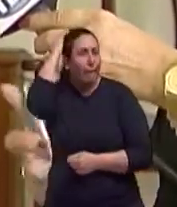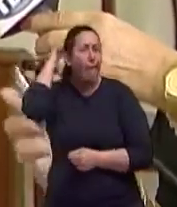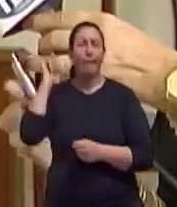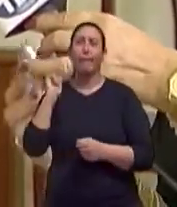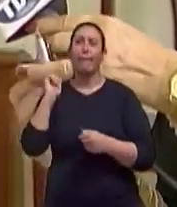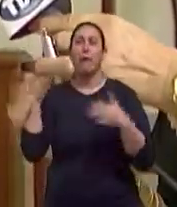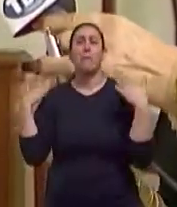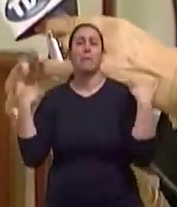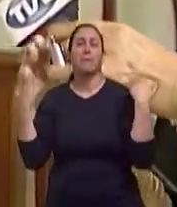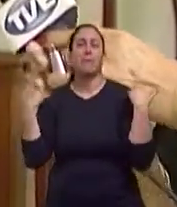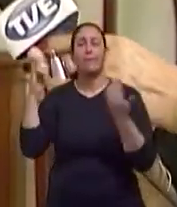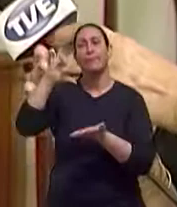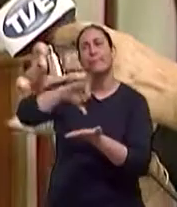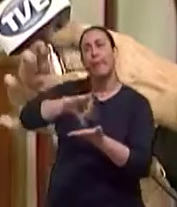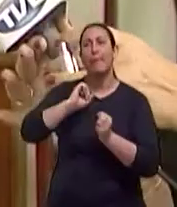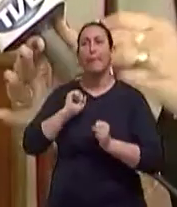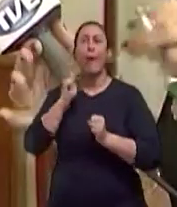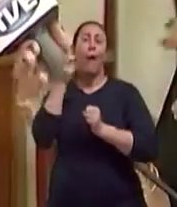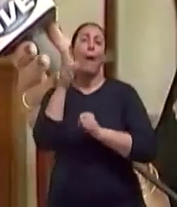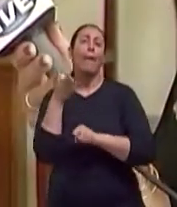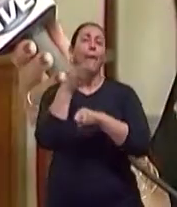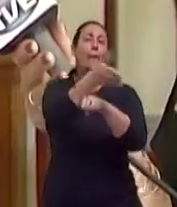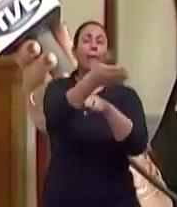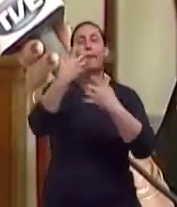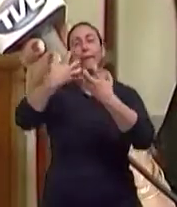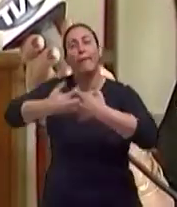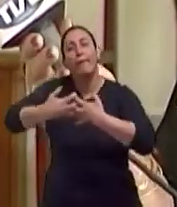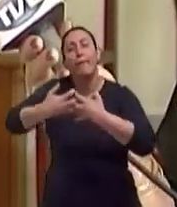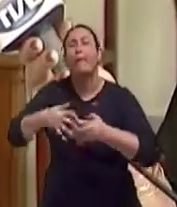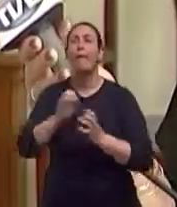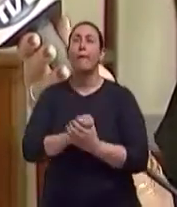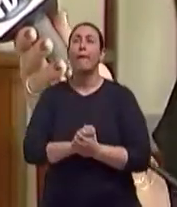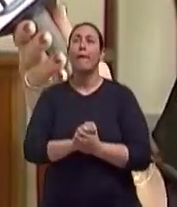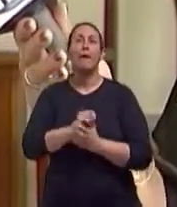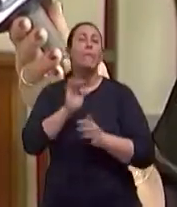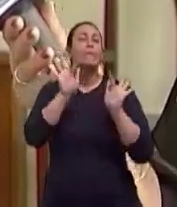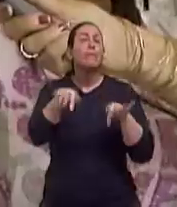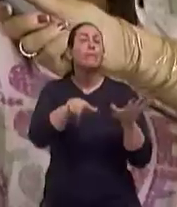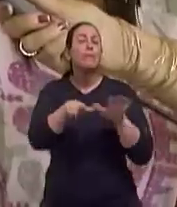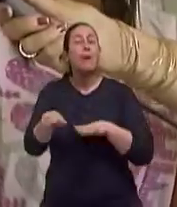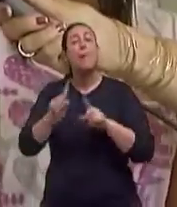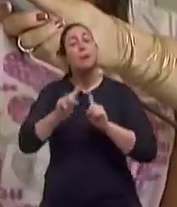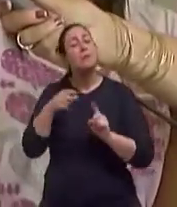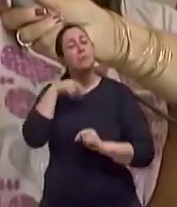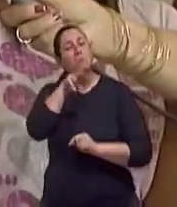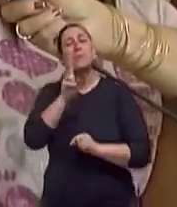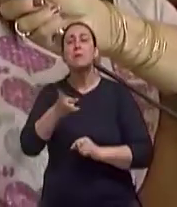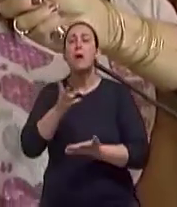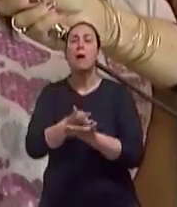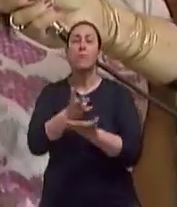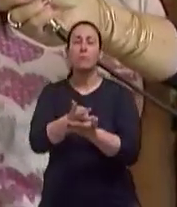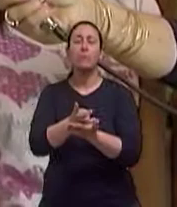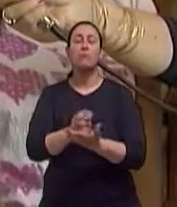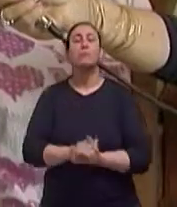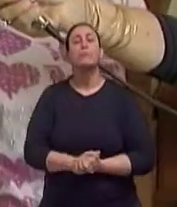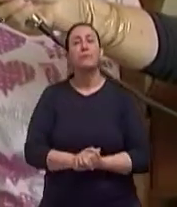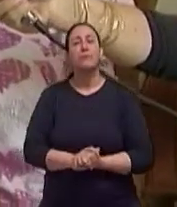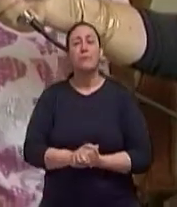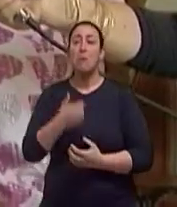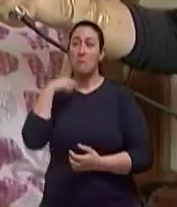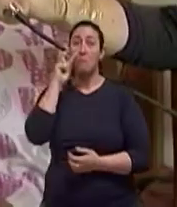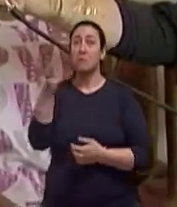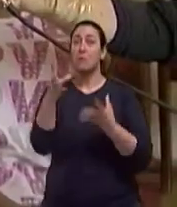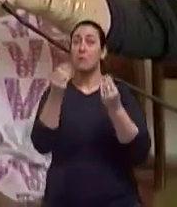pelo centro ou indo visitando brique no fim de semana mas sempre fazendo alguma atividade no ônibus bastante repara